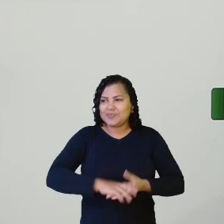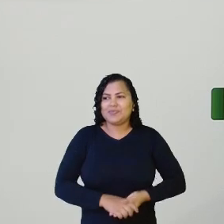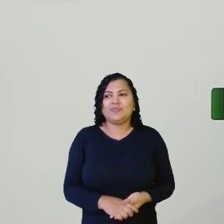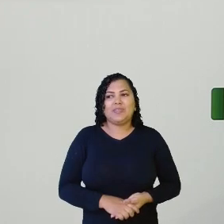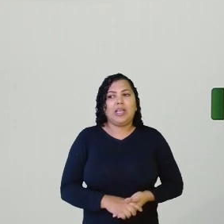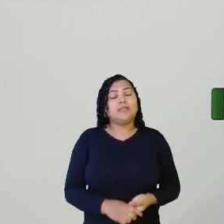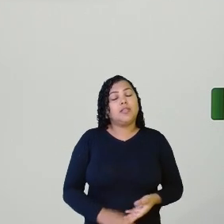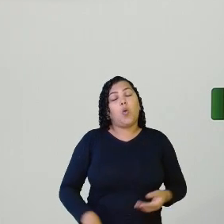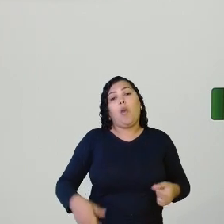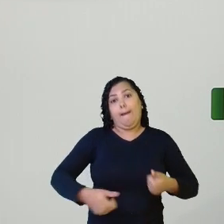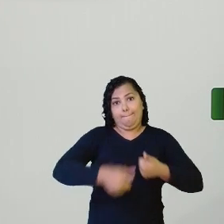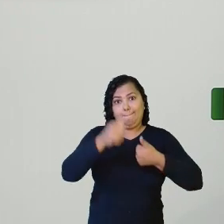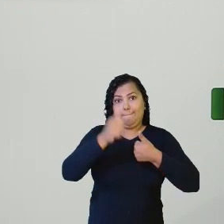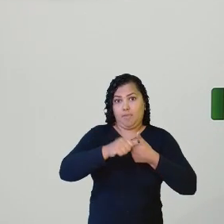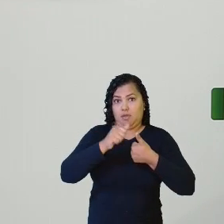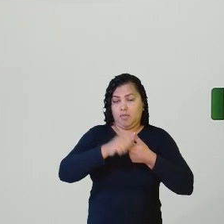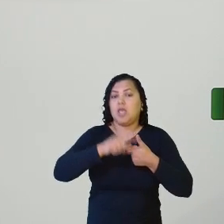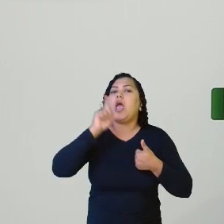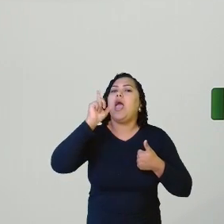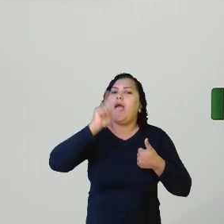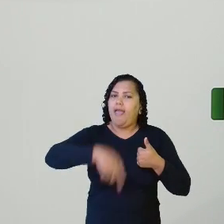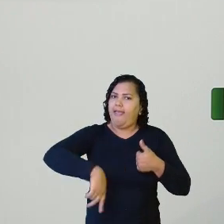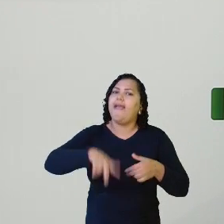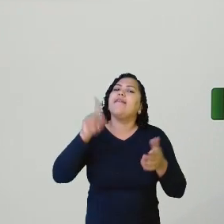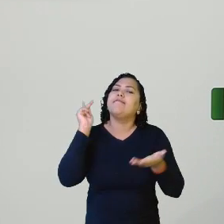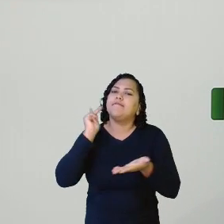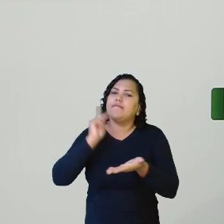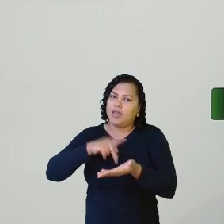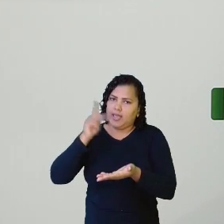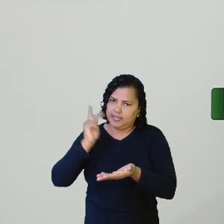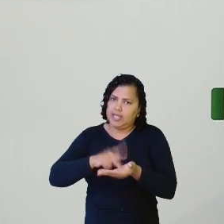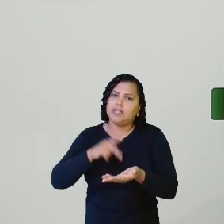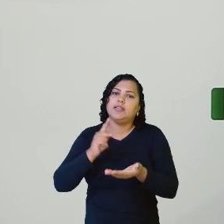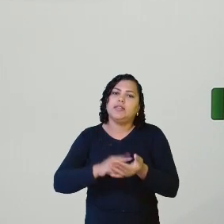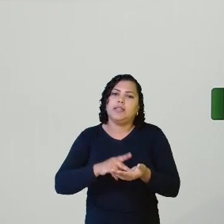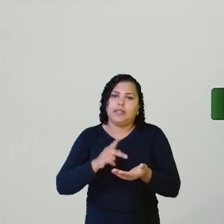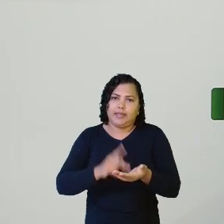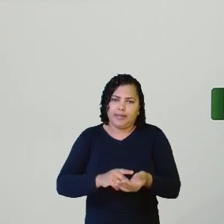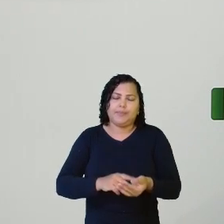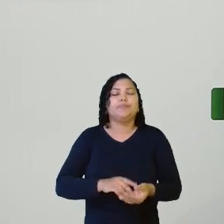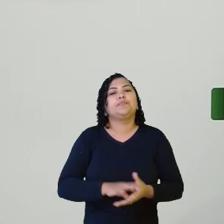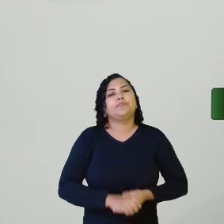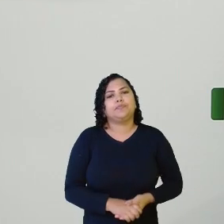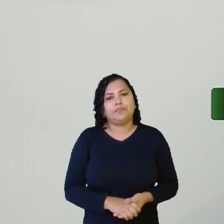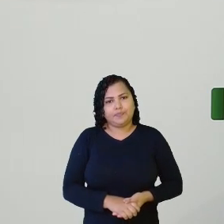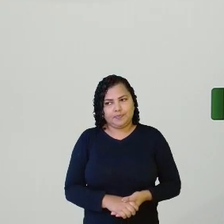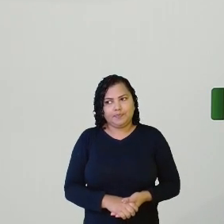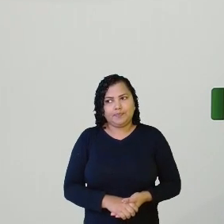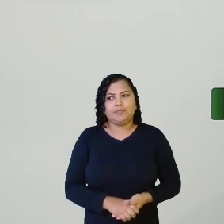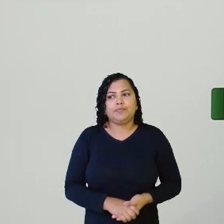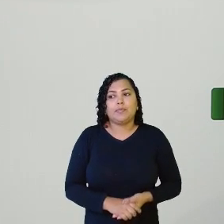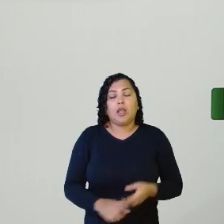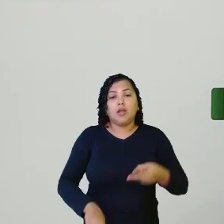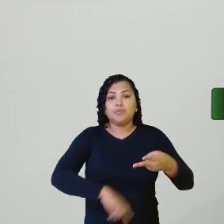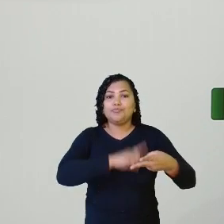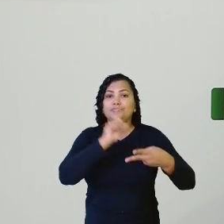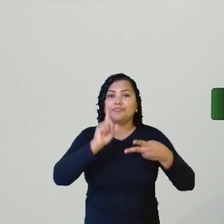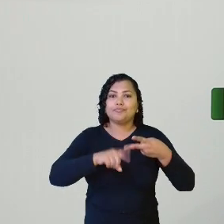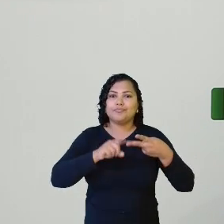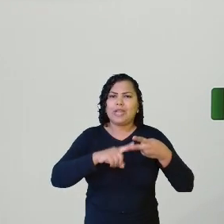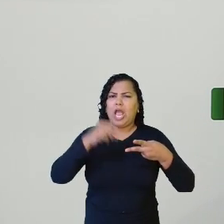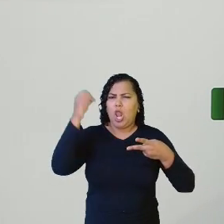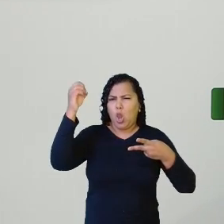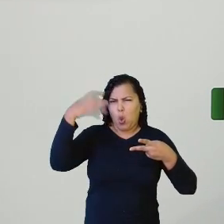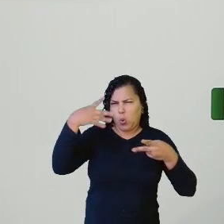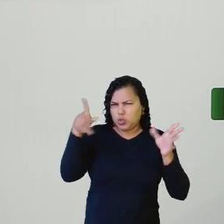a primeira sentença: a Terra é o 3º planeta mais próximo do Sol. Verdadeiro. A Terra tem luz